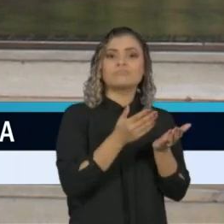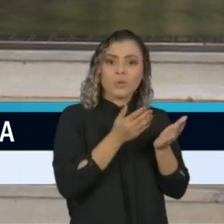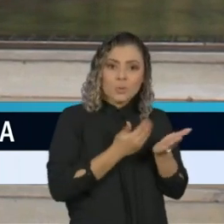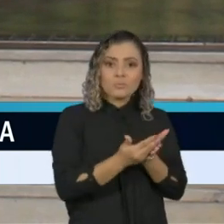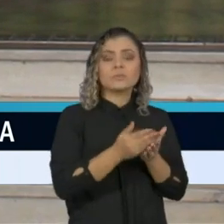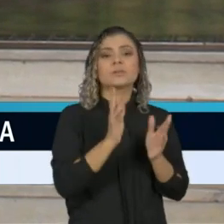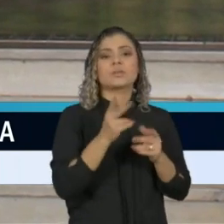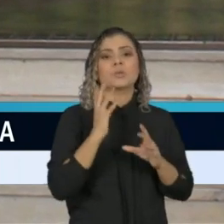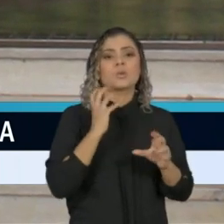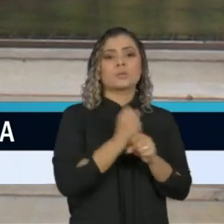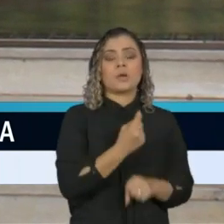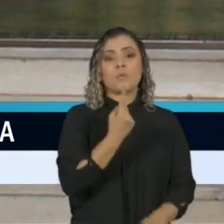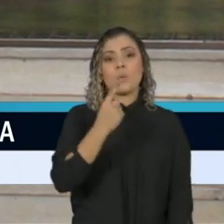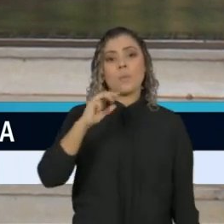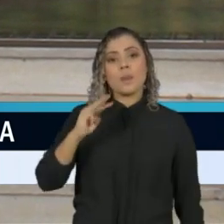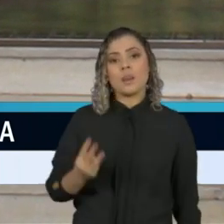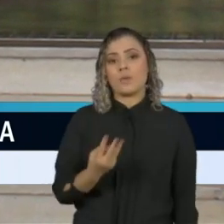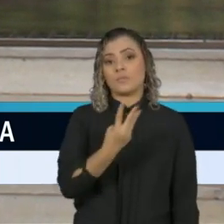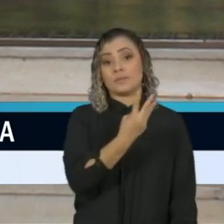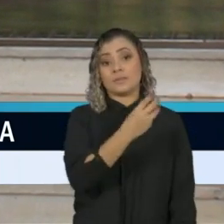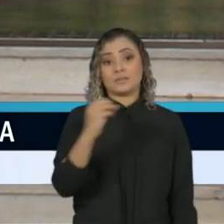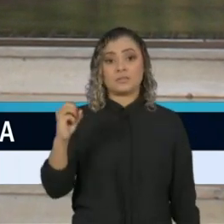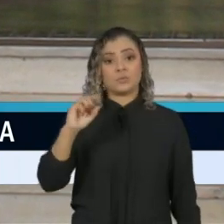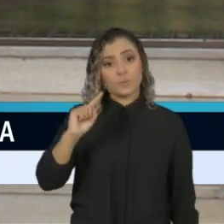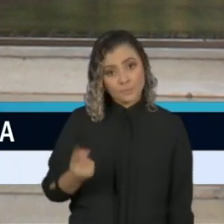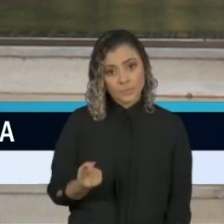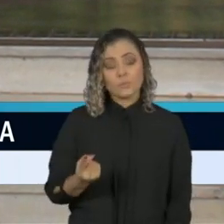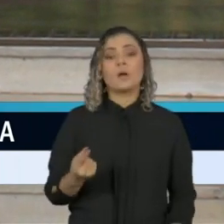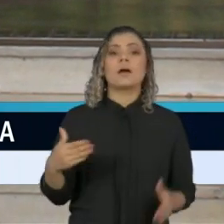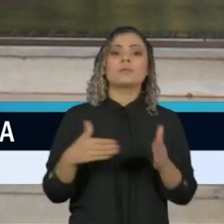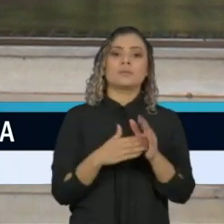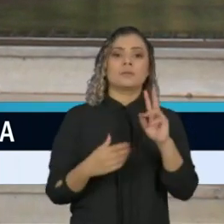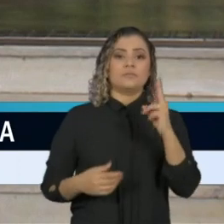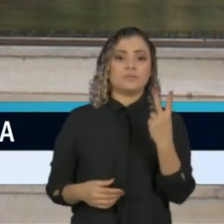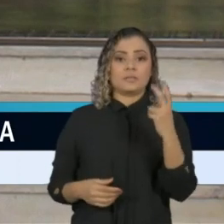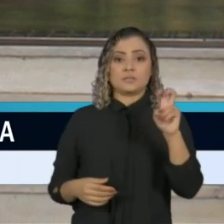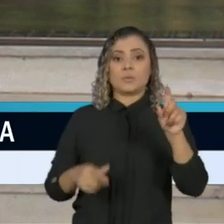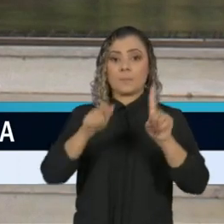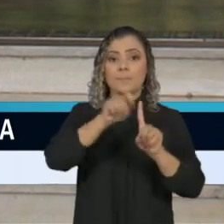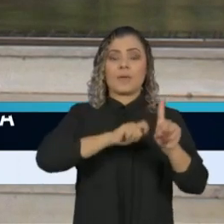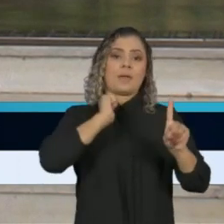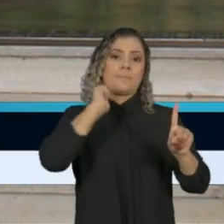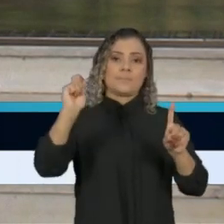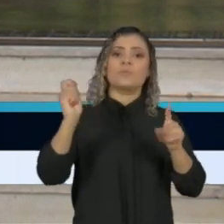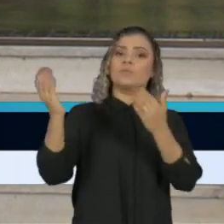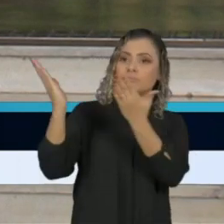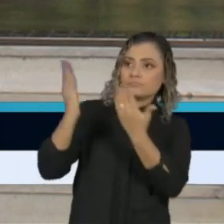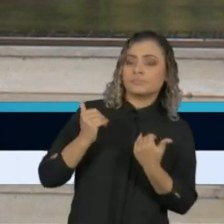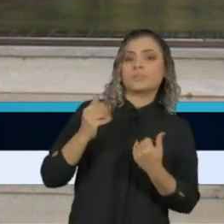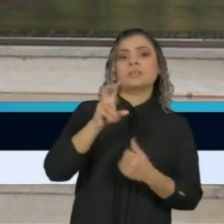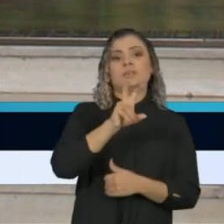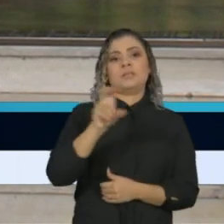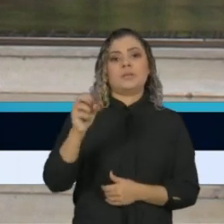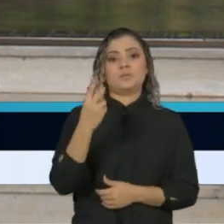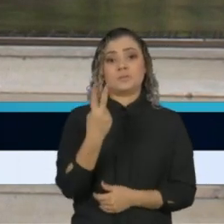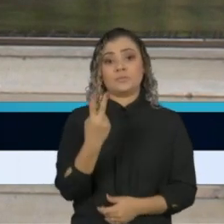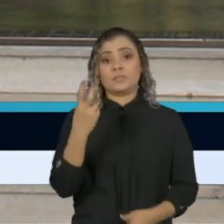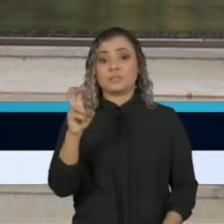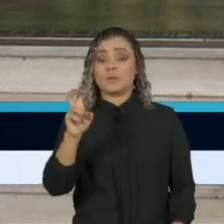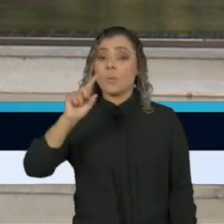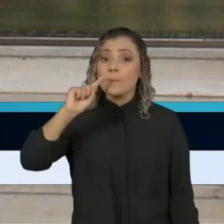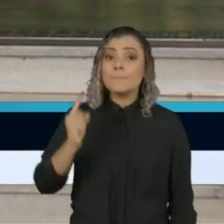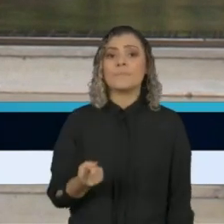de 1.300.000. Até o dia 25 de abril, nós receberemos mais 525